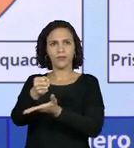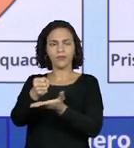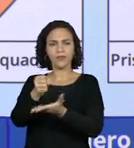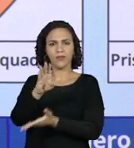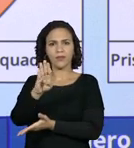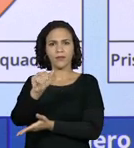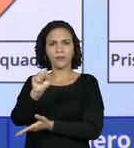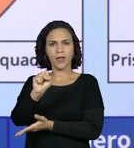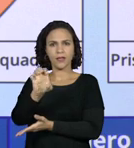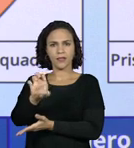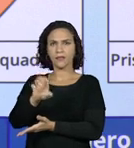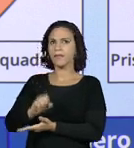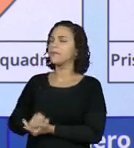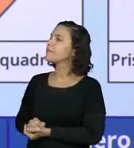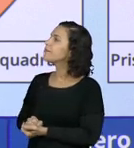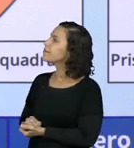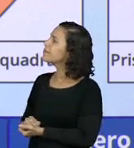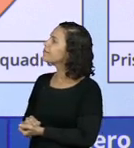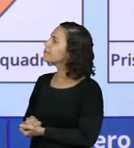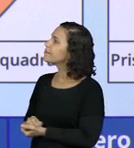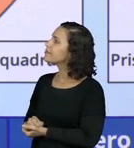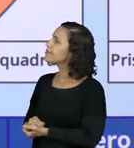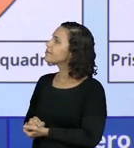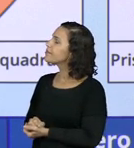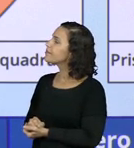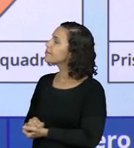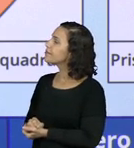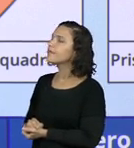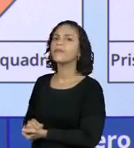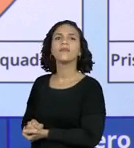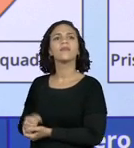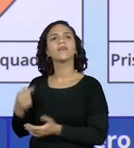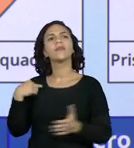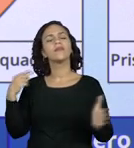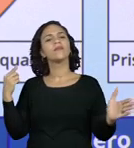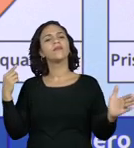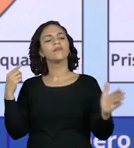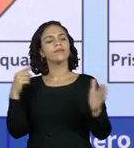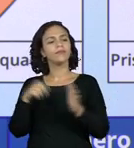figura, tá? Na próxima eu mostro o sólido para vocês. Quantos lados, turma, tem